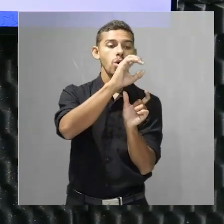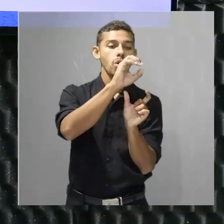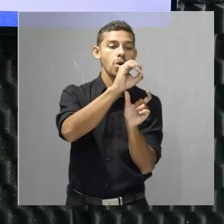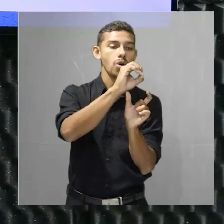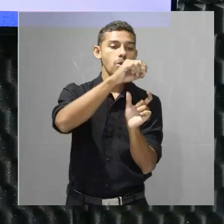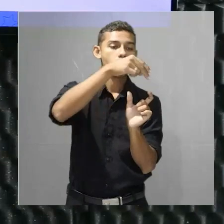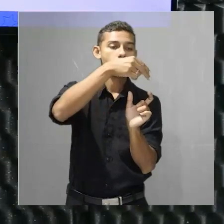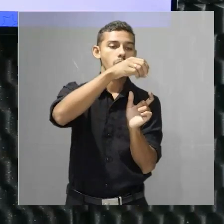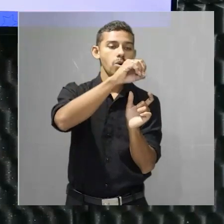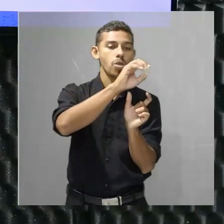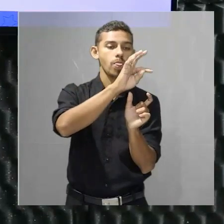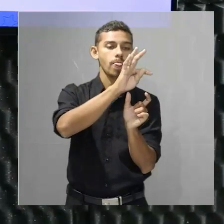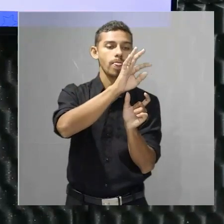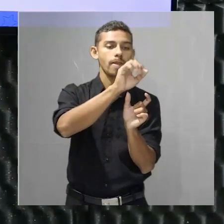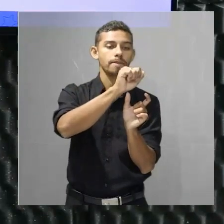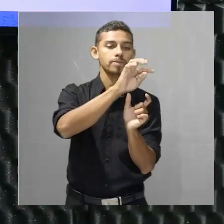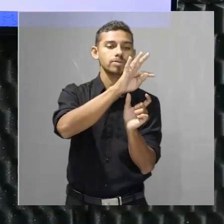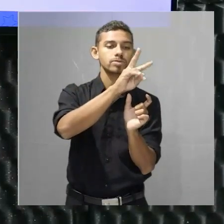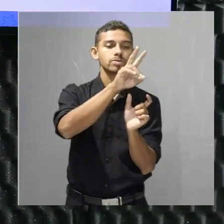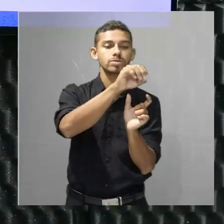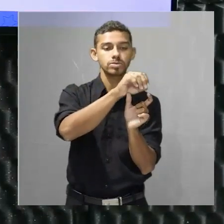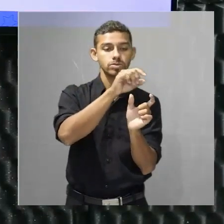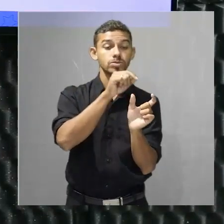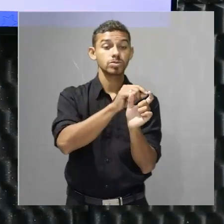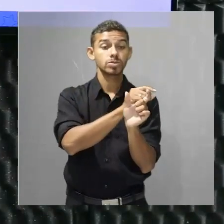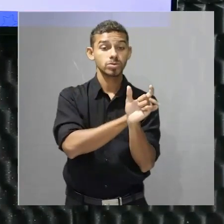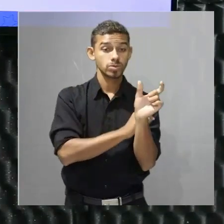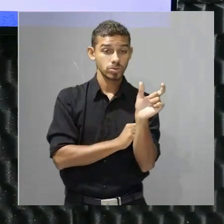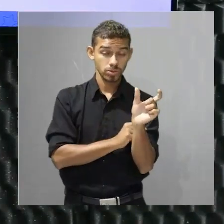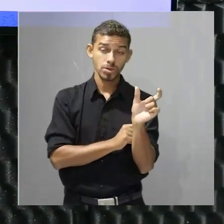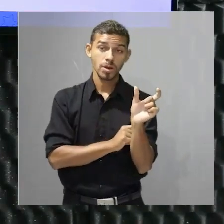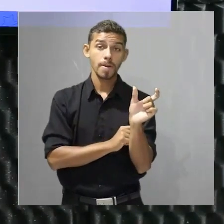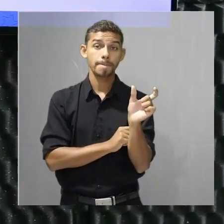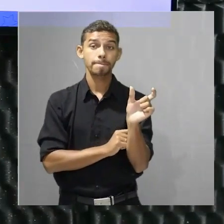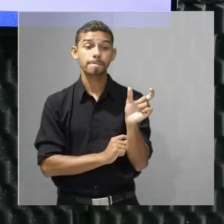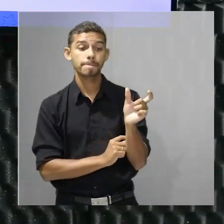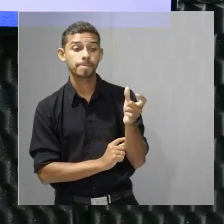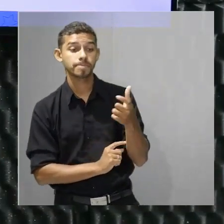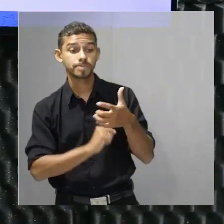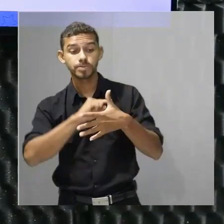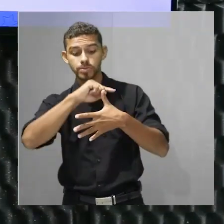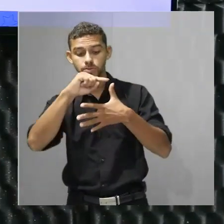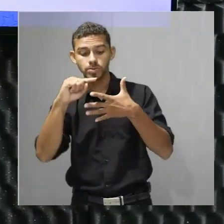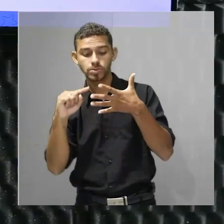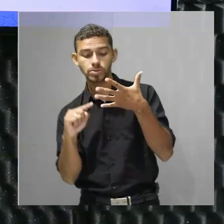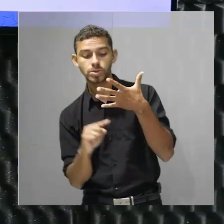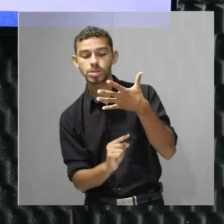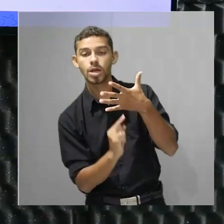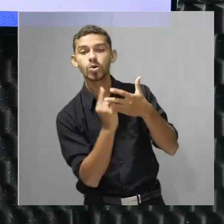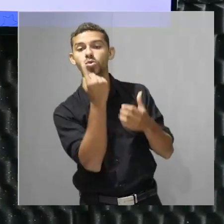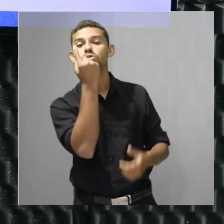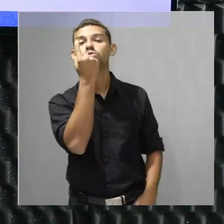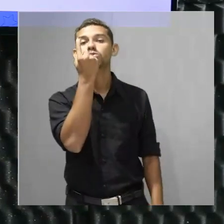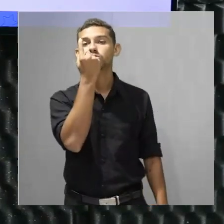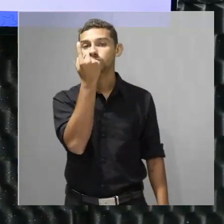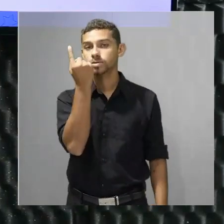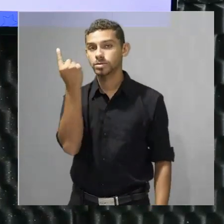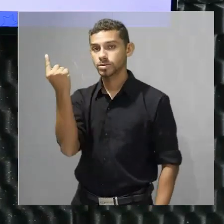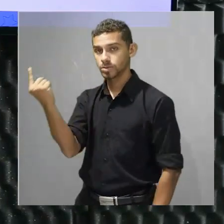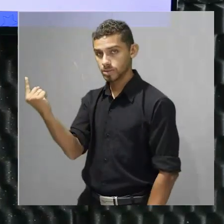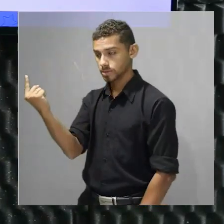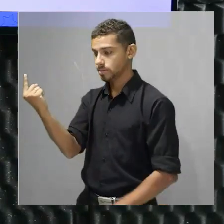palavra que tem um sentido conotativo grifou a palavra conotativa significa o quê significa no seu sentido